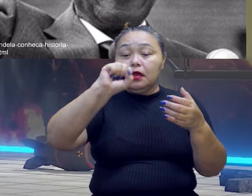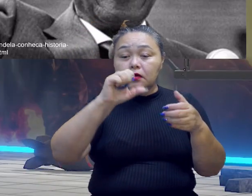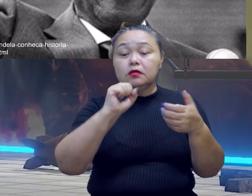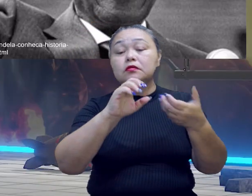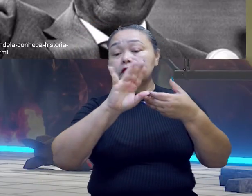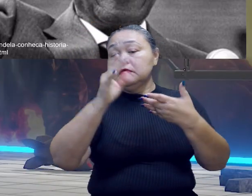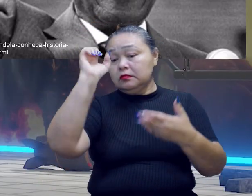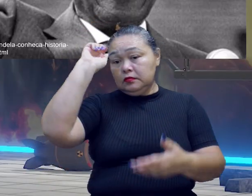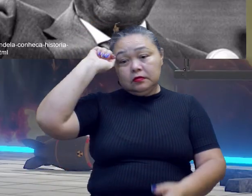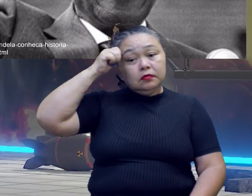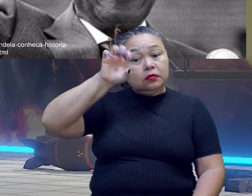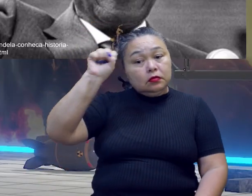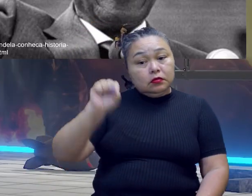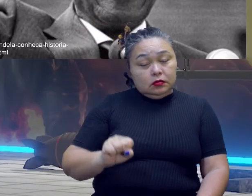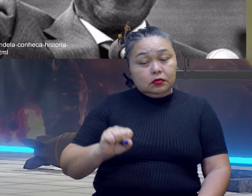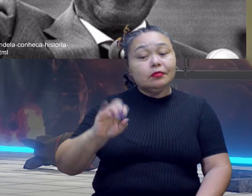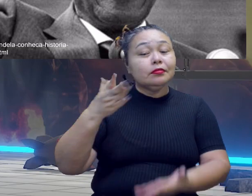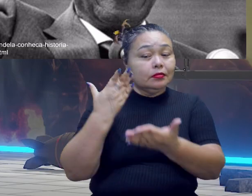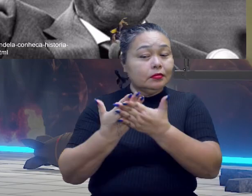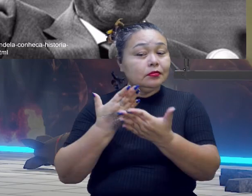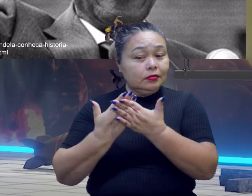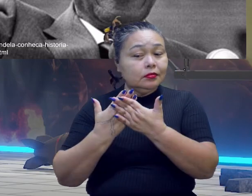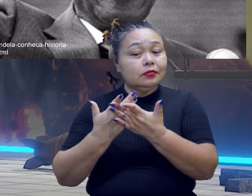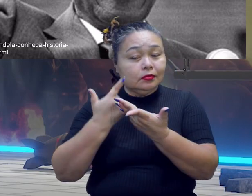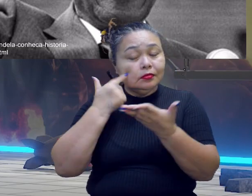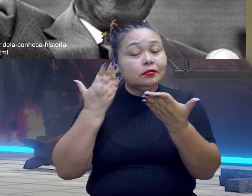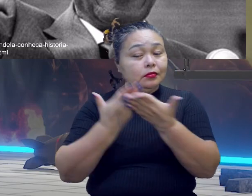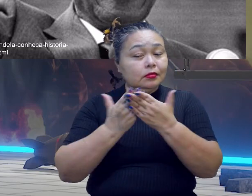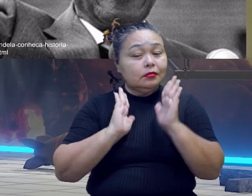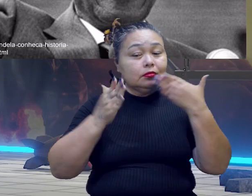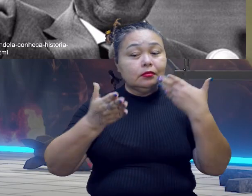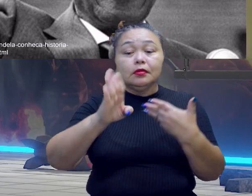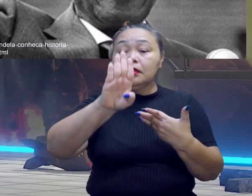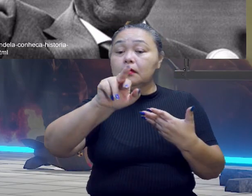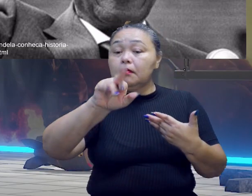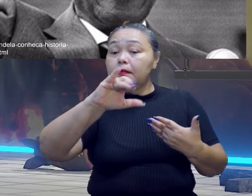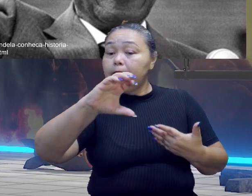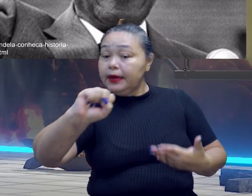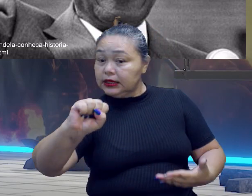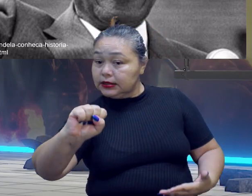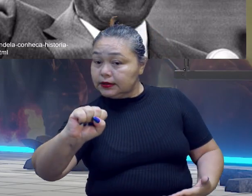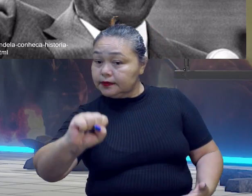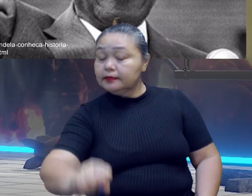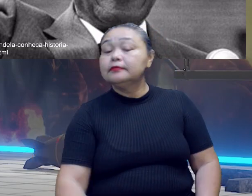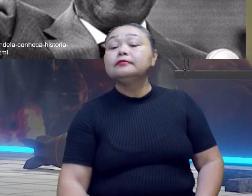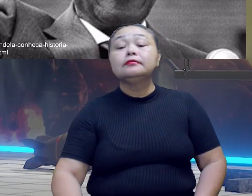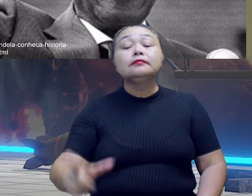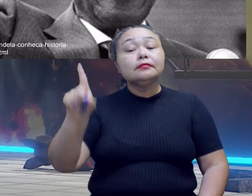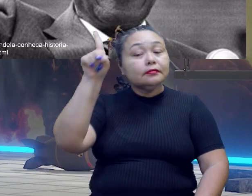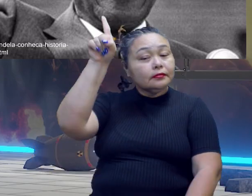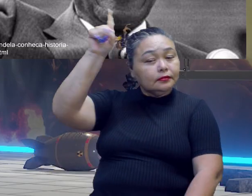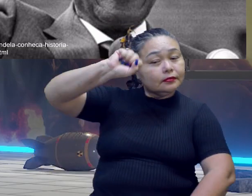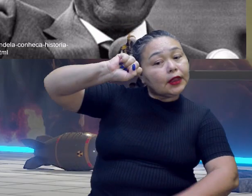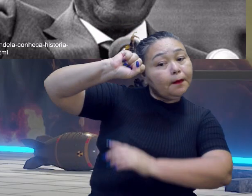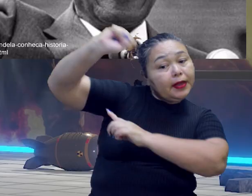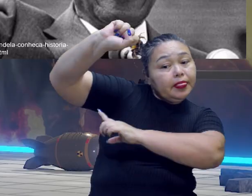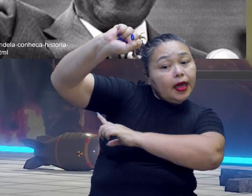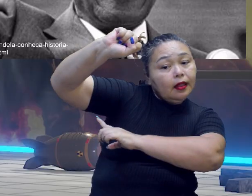África do Sul. Que nós vamos estudar ainda uma aula sobre os BRICS. E Nelson